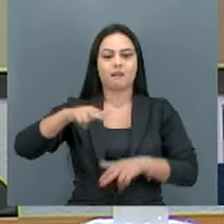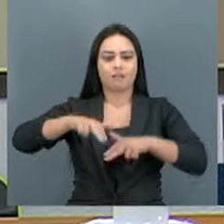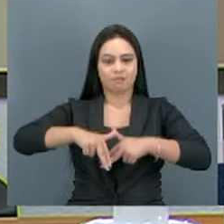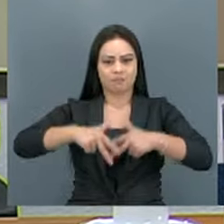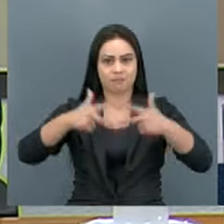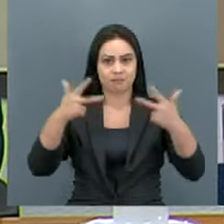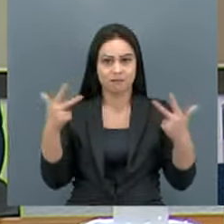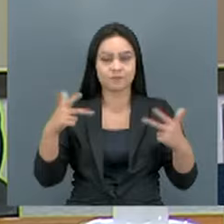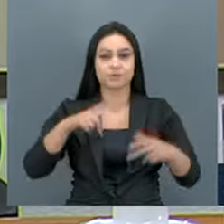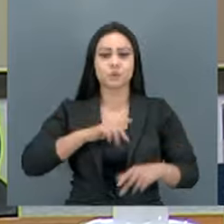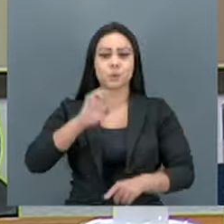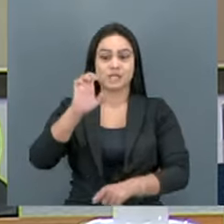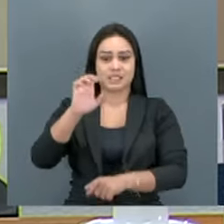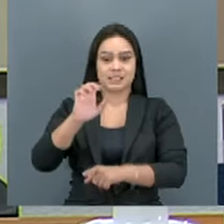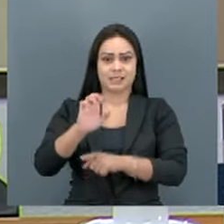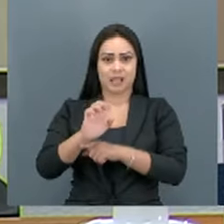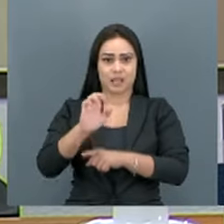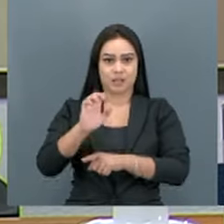estado de Mato Grosso.